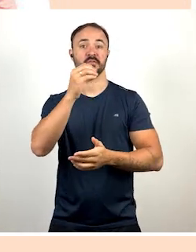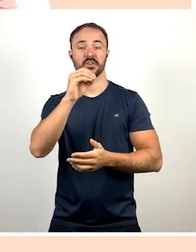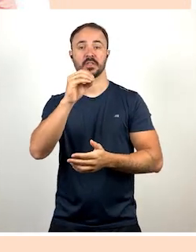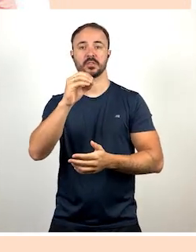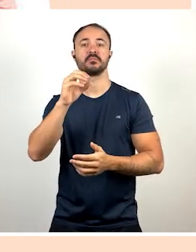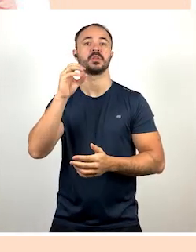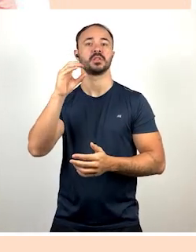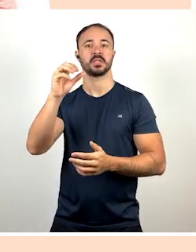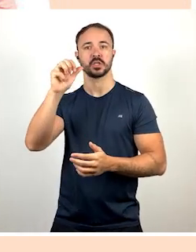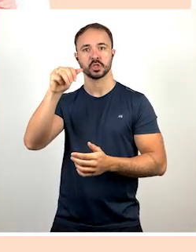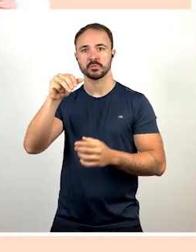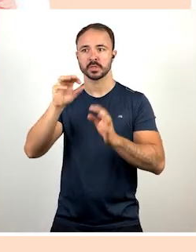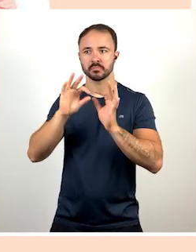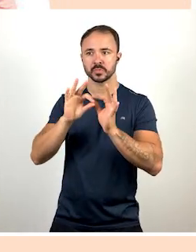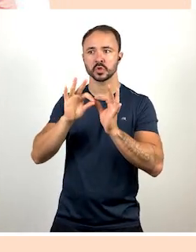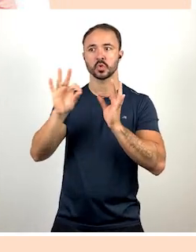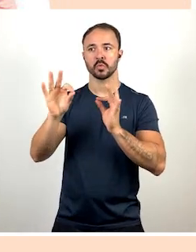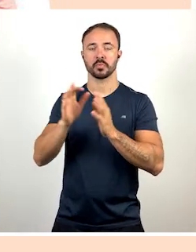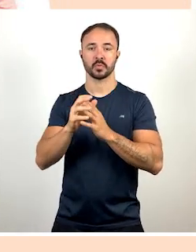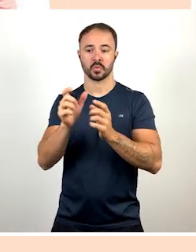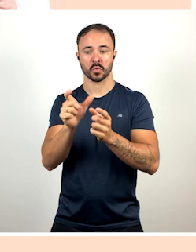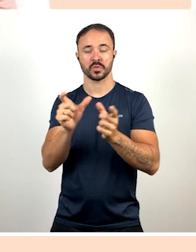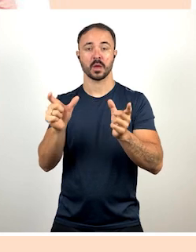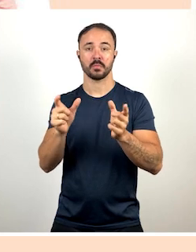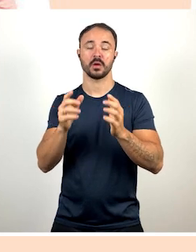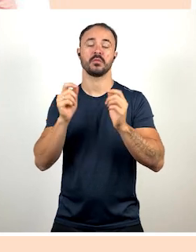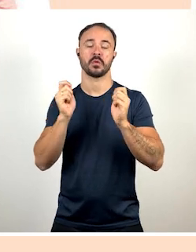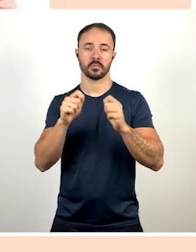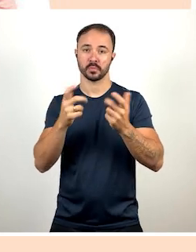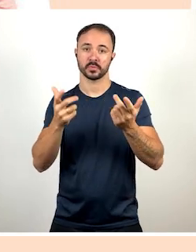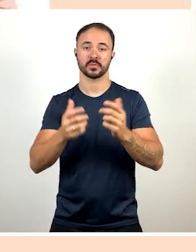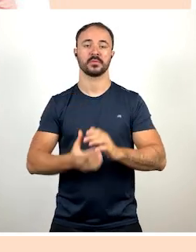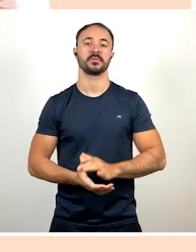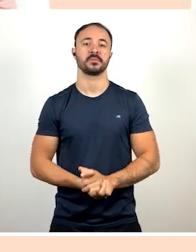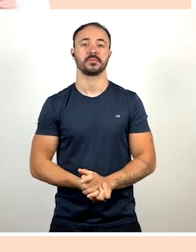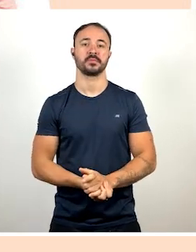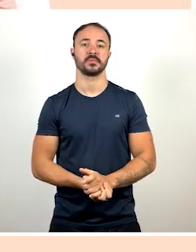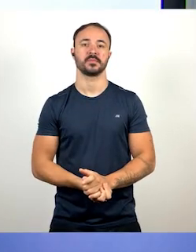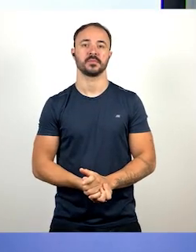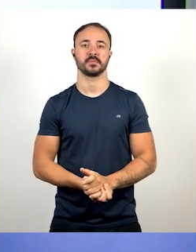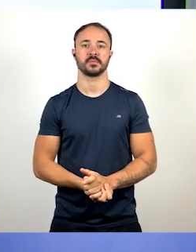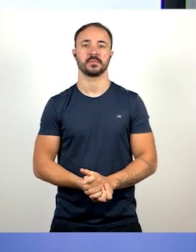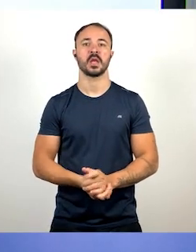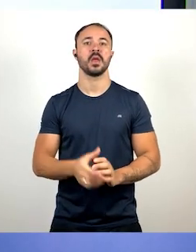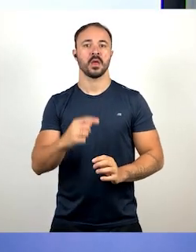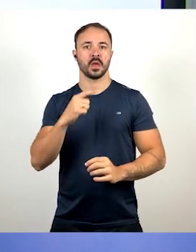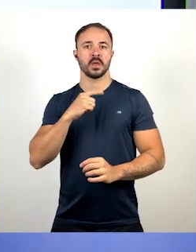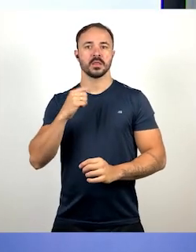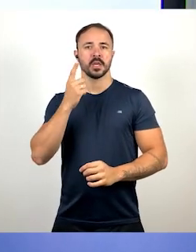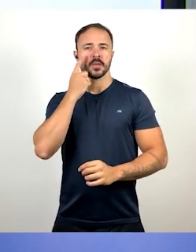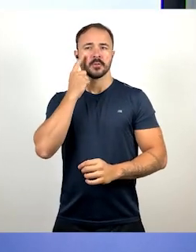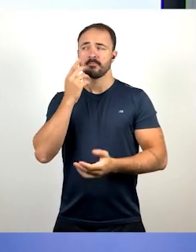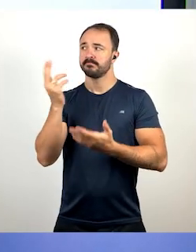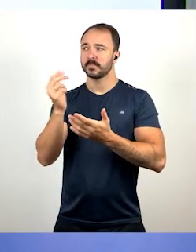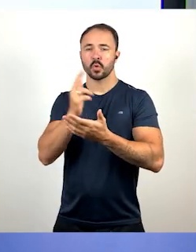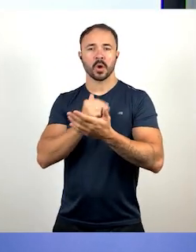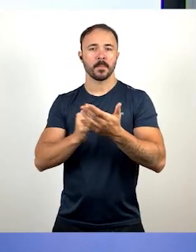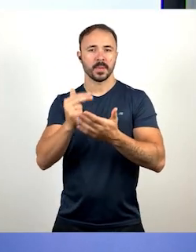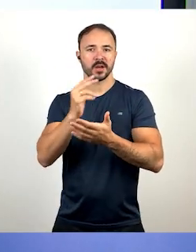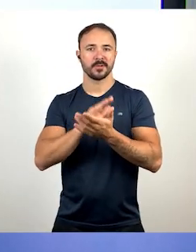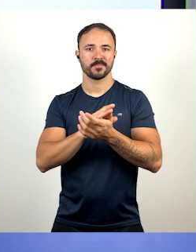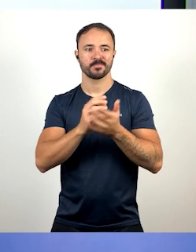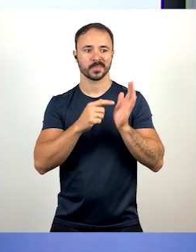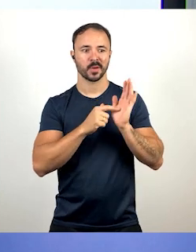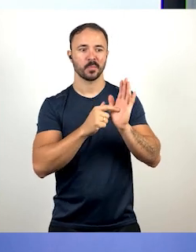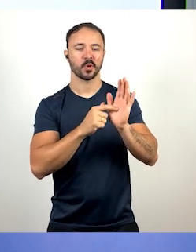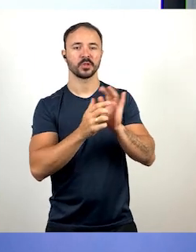20 centímetros de comprimento essa região, essa uretra. Aqui nós temos uma imagem que mostra